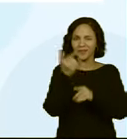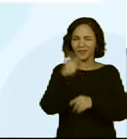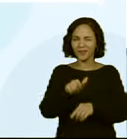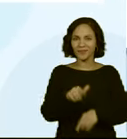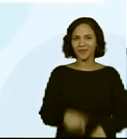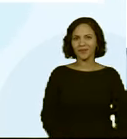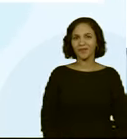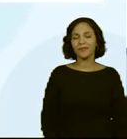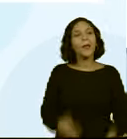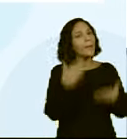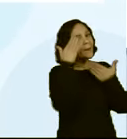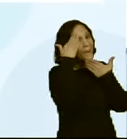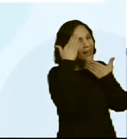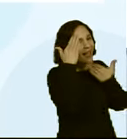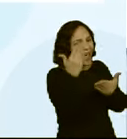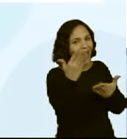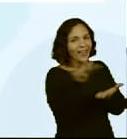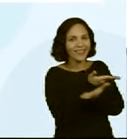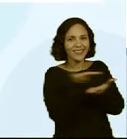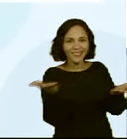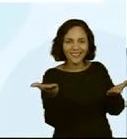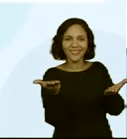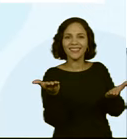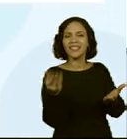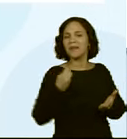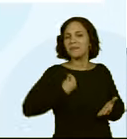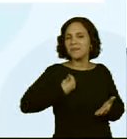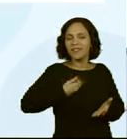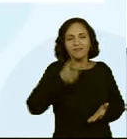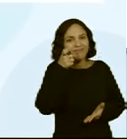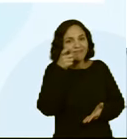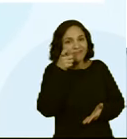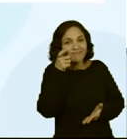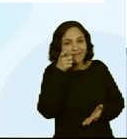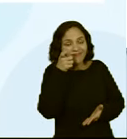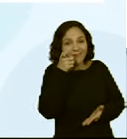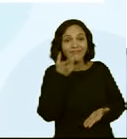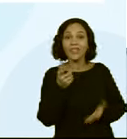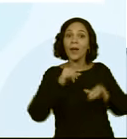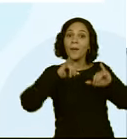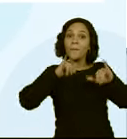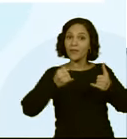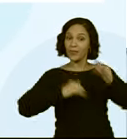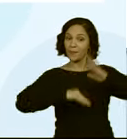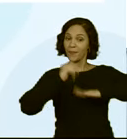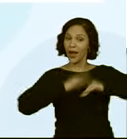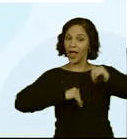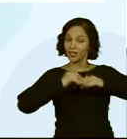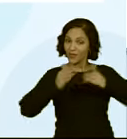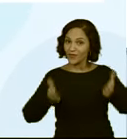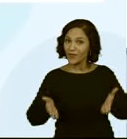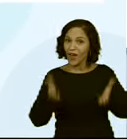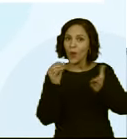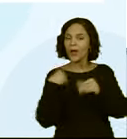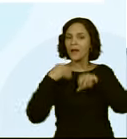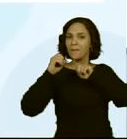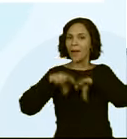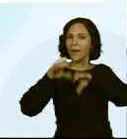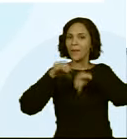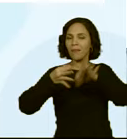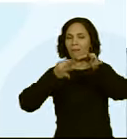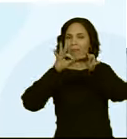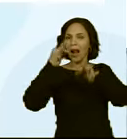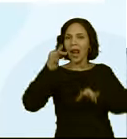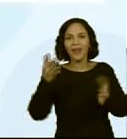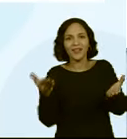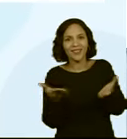aula muito obrigado pessoal a gente agradece demais que vocês possam colocar em prática aquilo que nós falamos